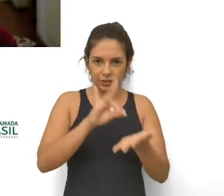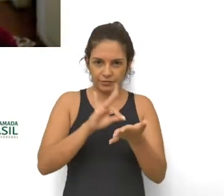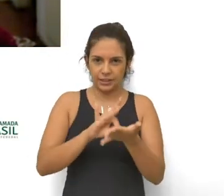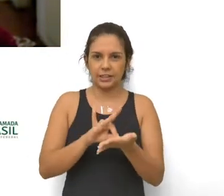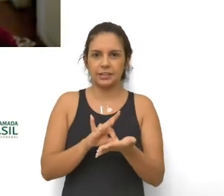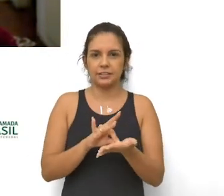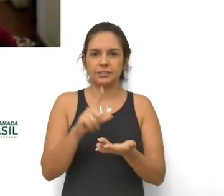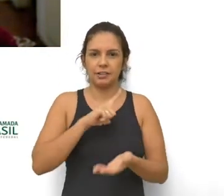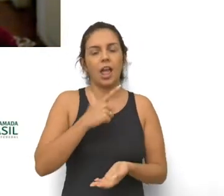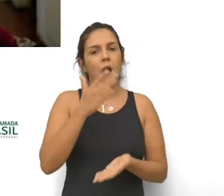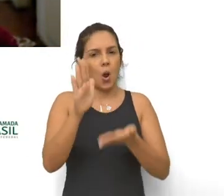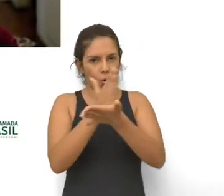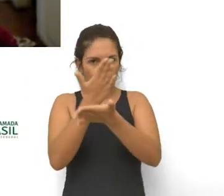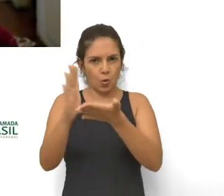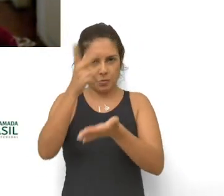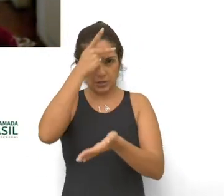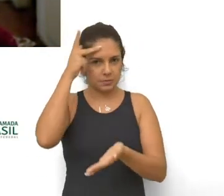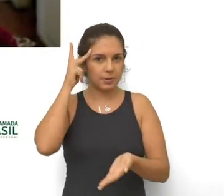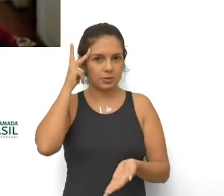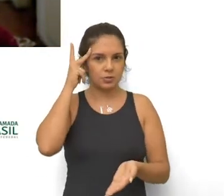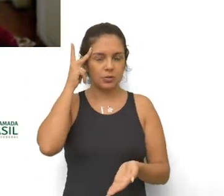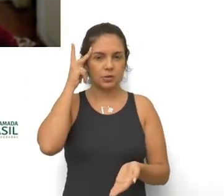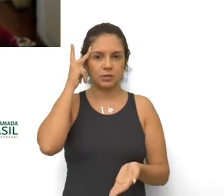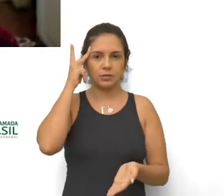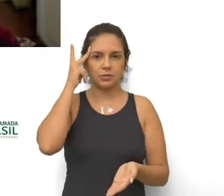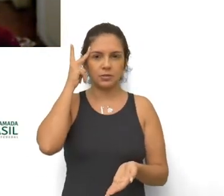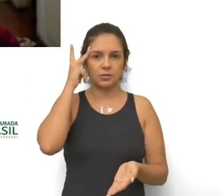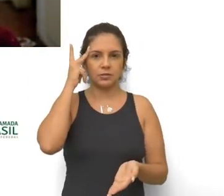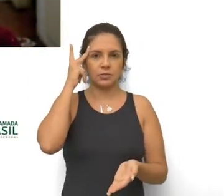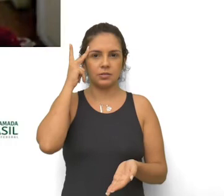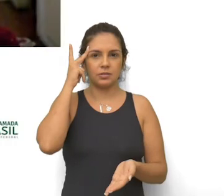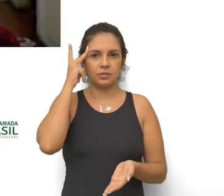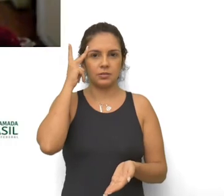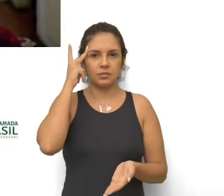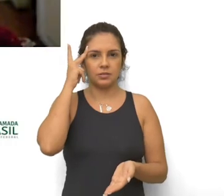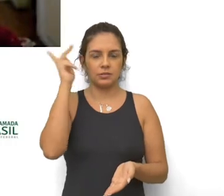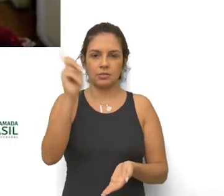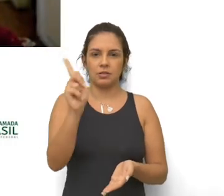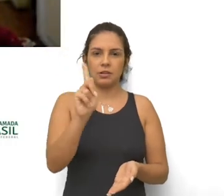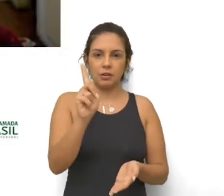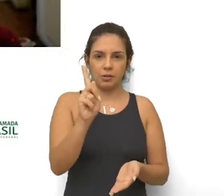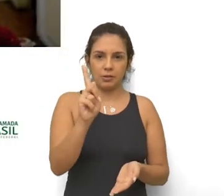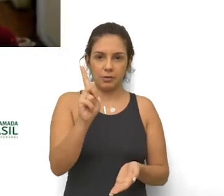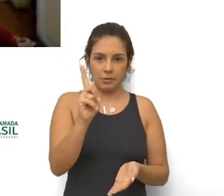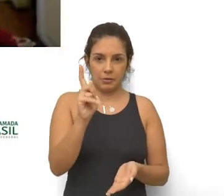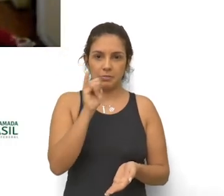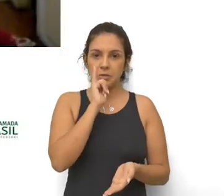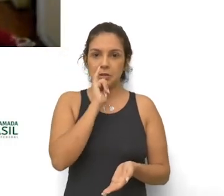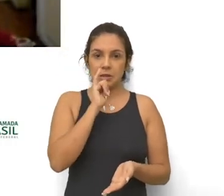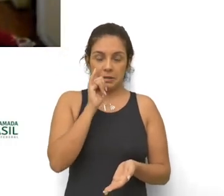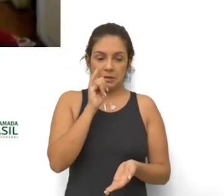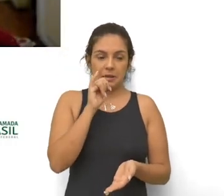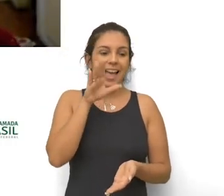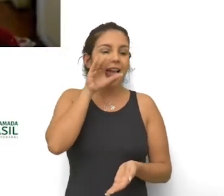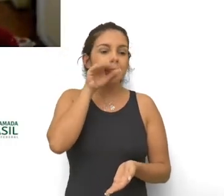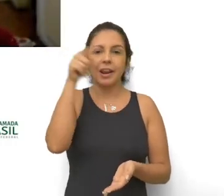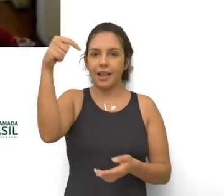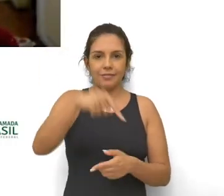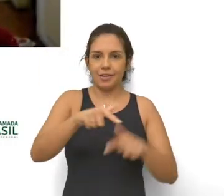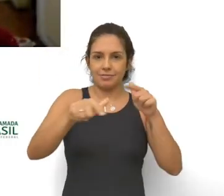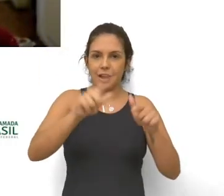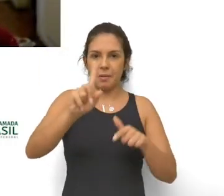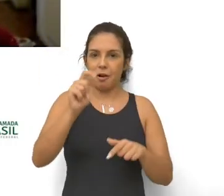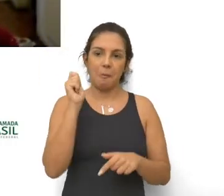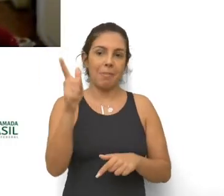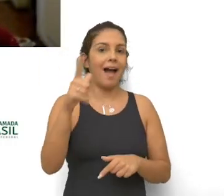também deve ter gente que resolveu não pagar o salário da empregada durante a